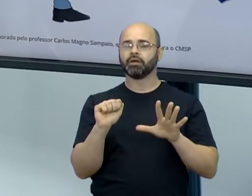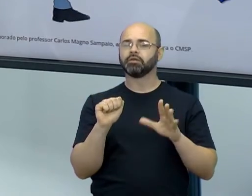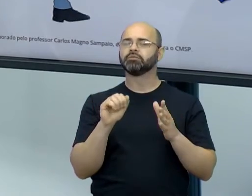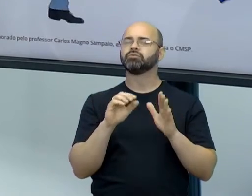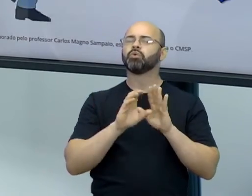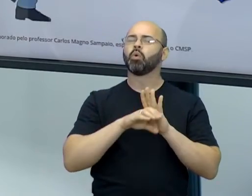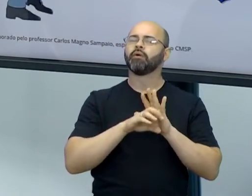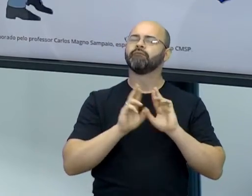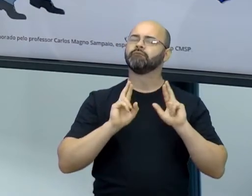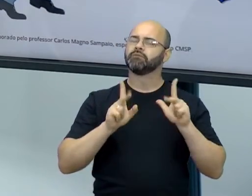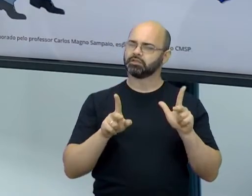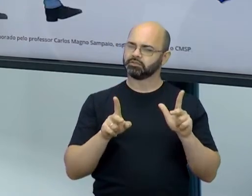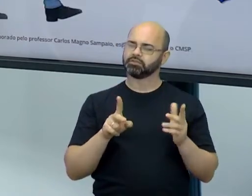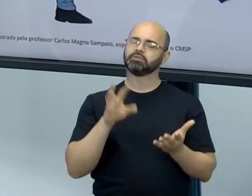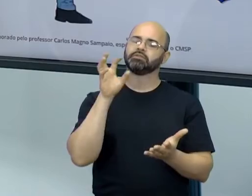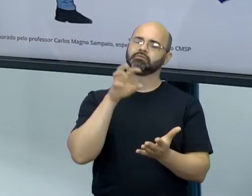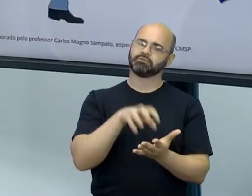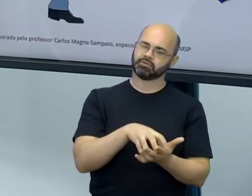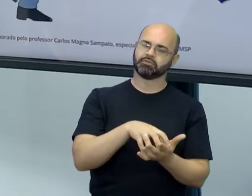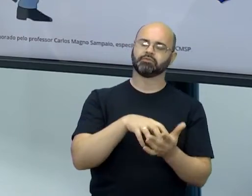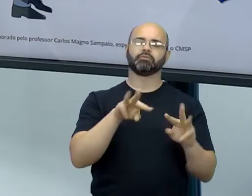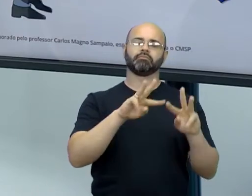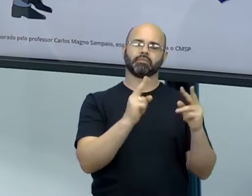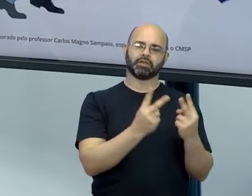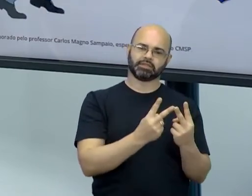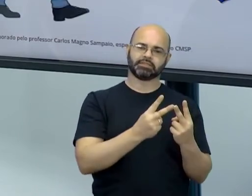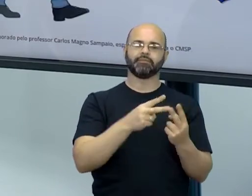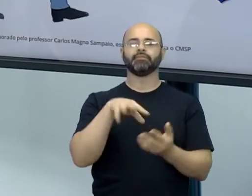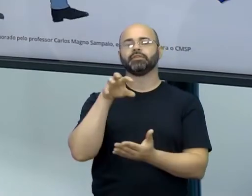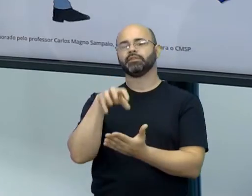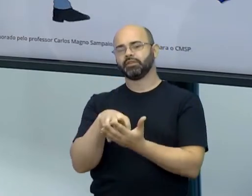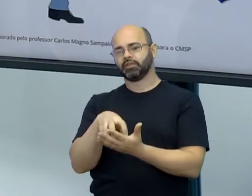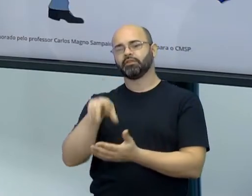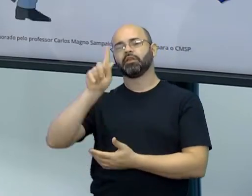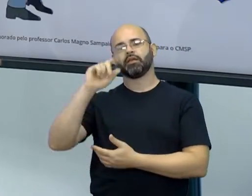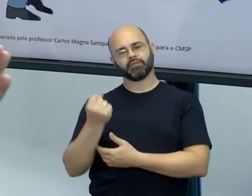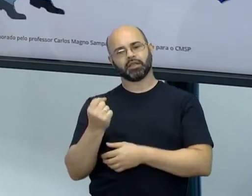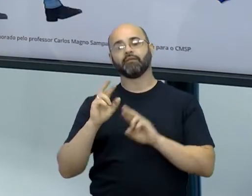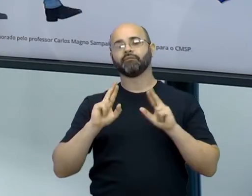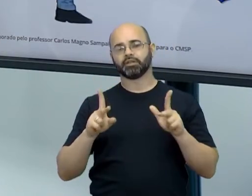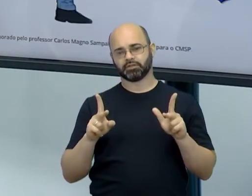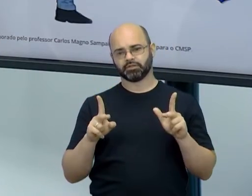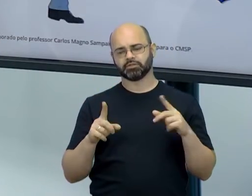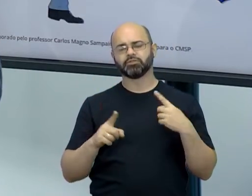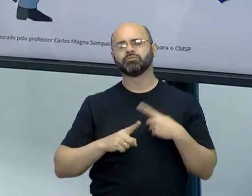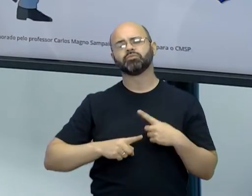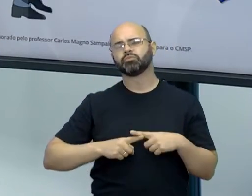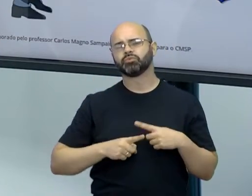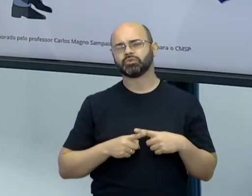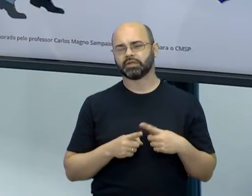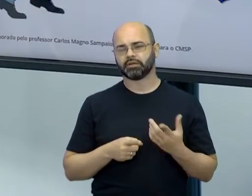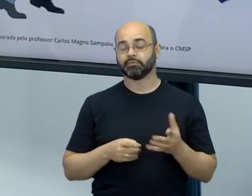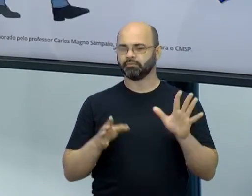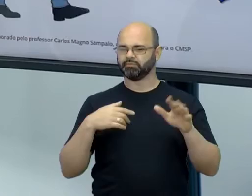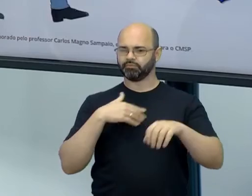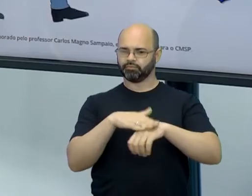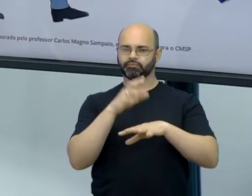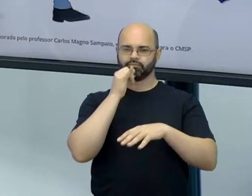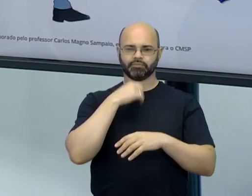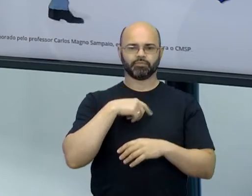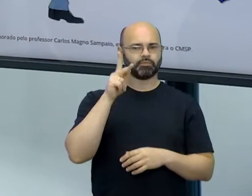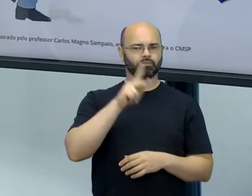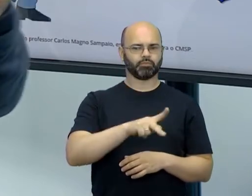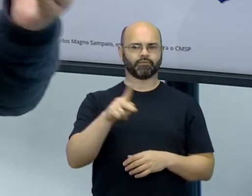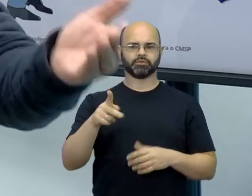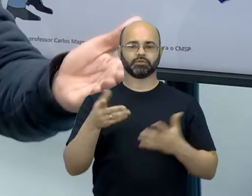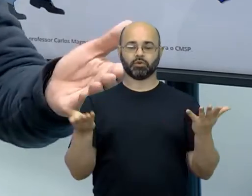de centro de massa e centro de gravidade, por conta, evidentemente, da gravidade. É isso que eu entendo. Tá, agora eu vou conversar com o professor,